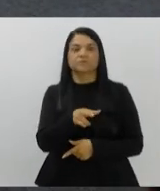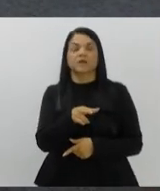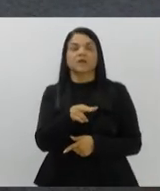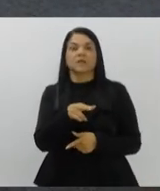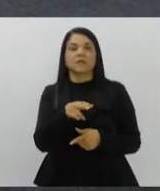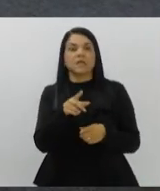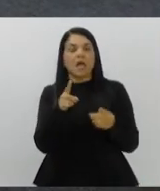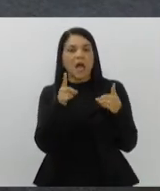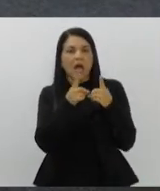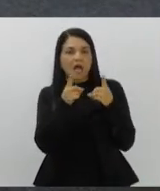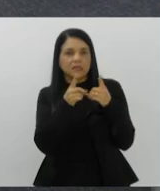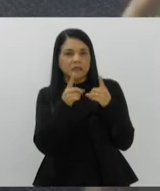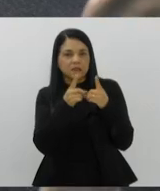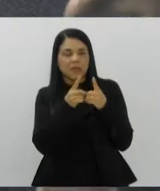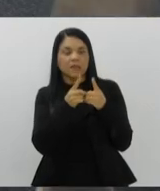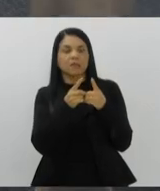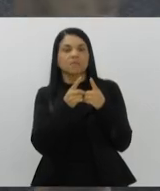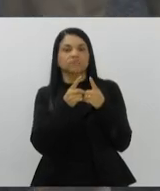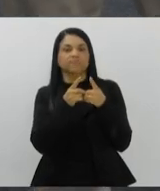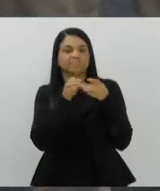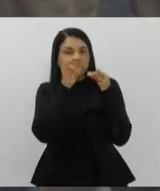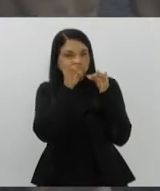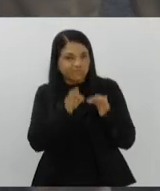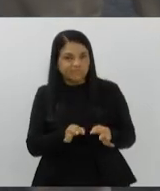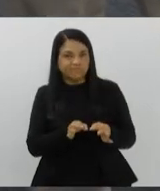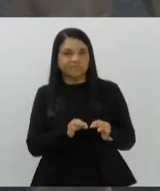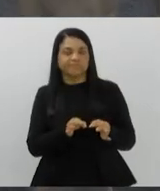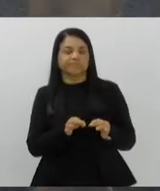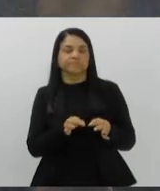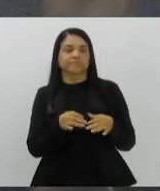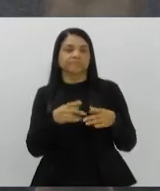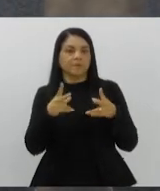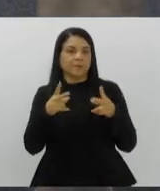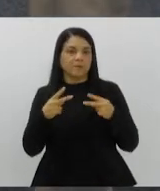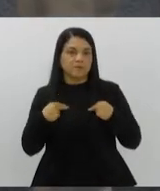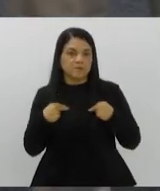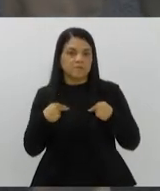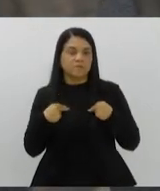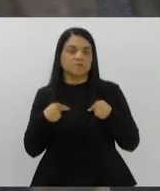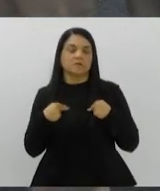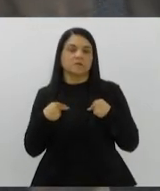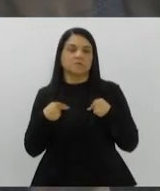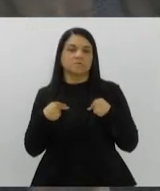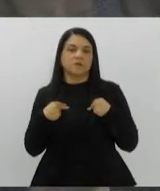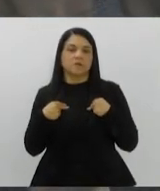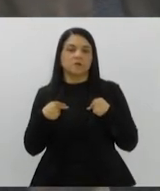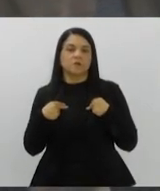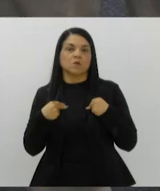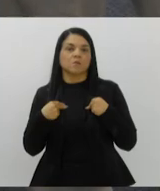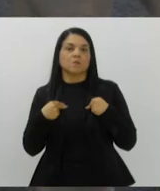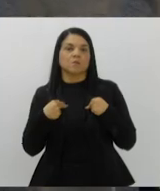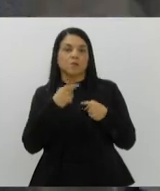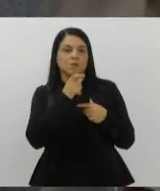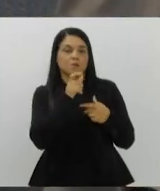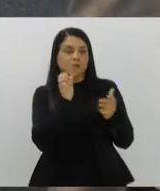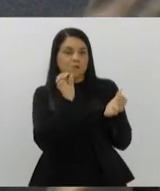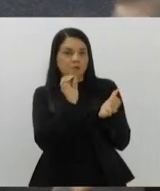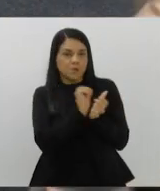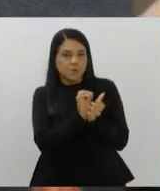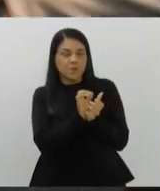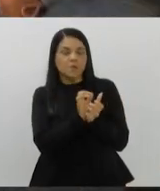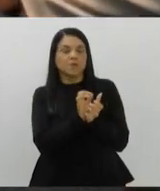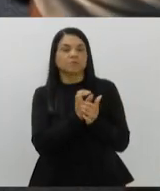atender à demanda justa e que merecida que é trazida pelo pessoal da farmácia,